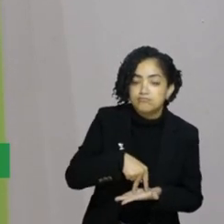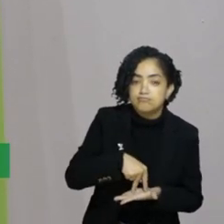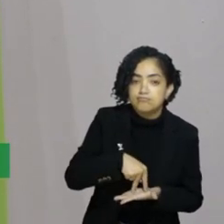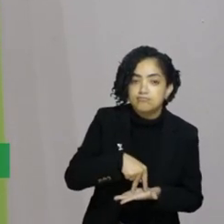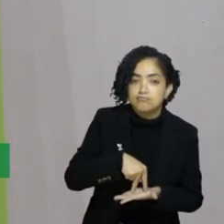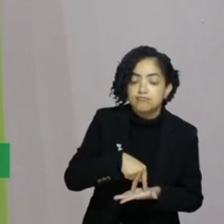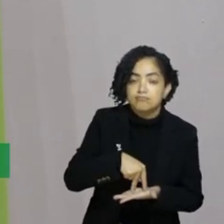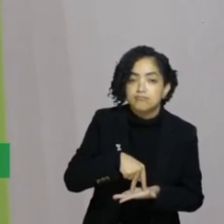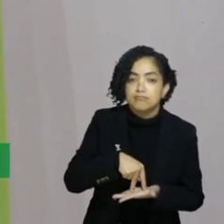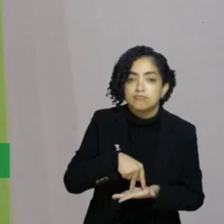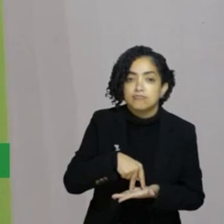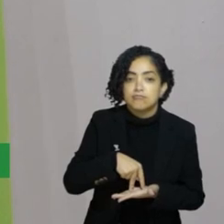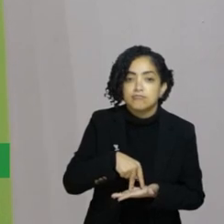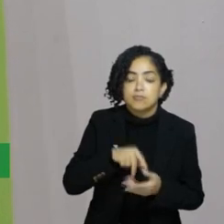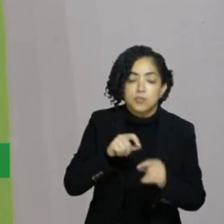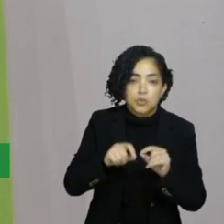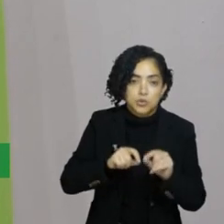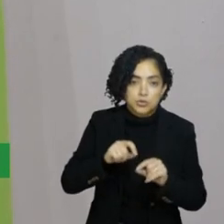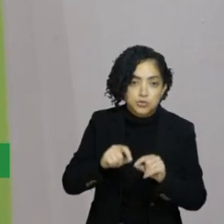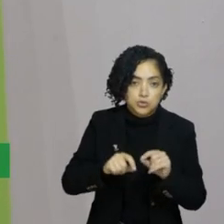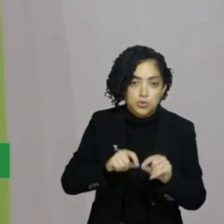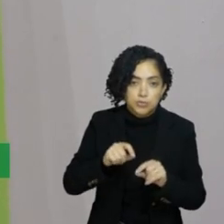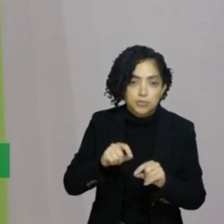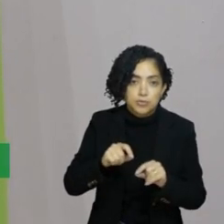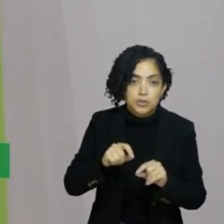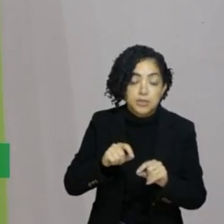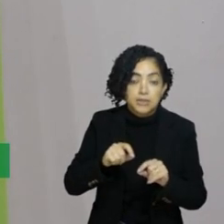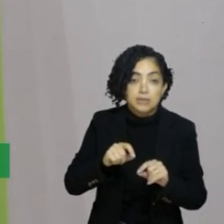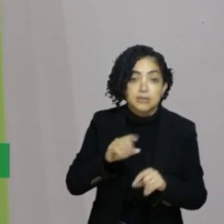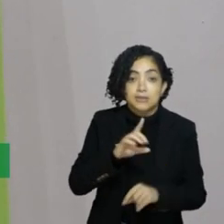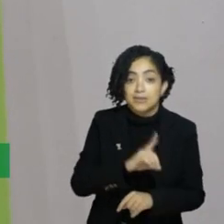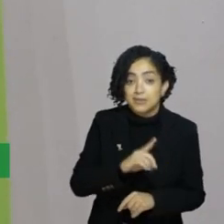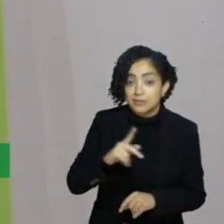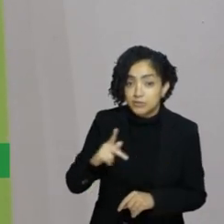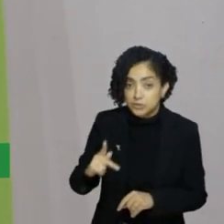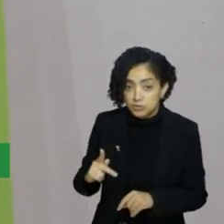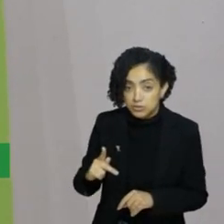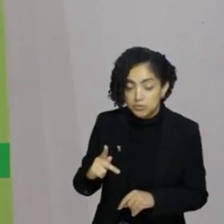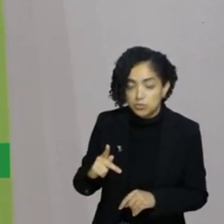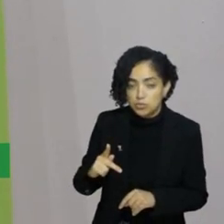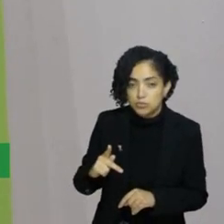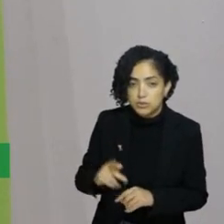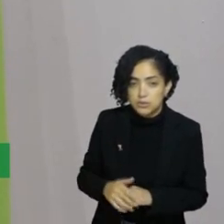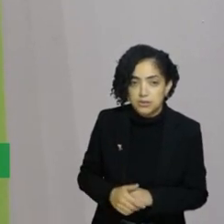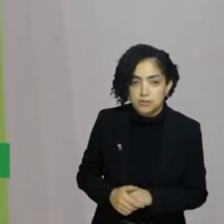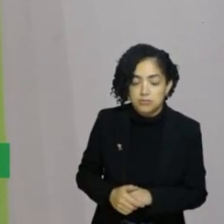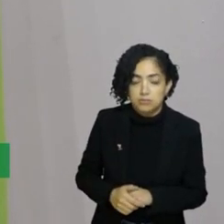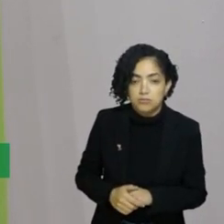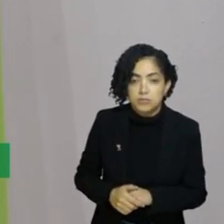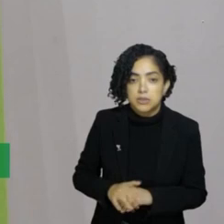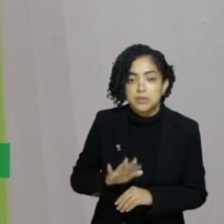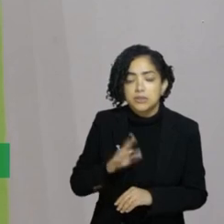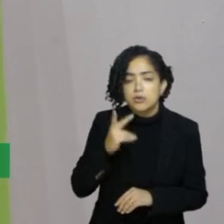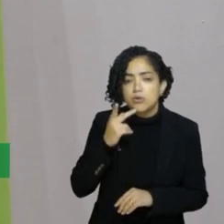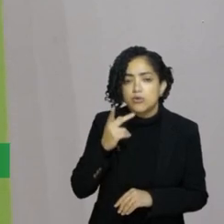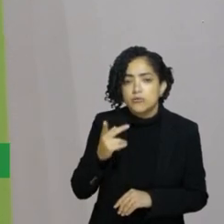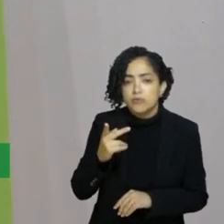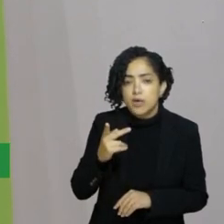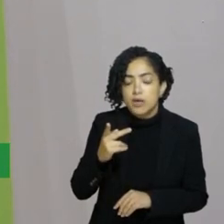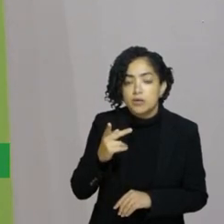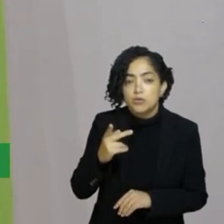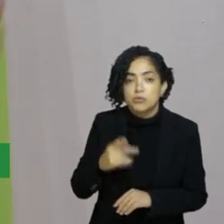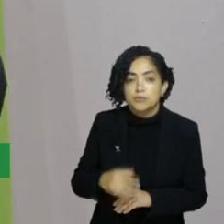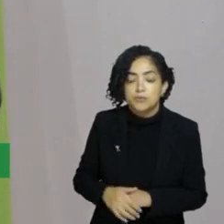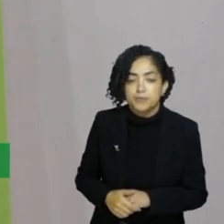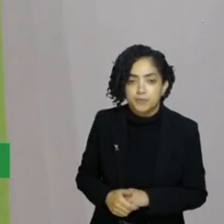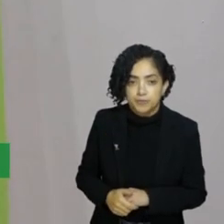me manifestar acerca da questão da defensoria pública. Falo isso, deputado Carlos Humberto,